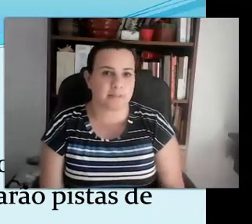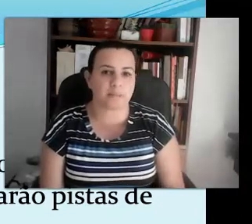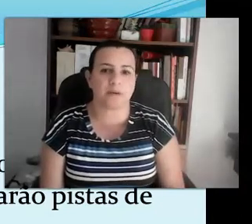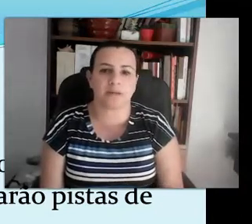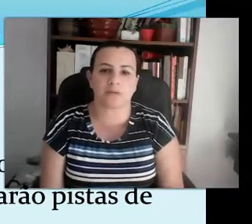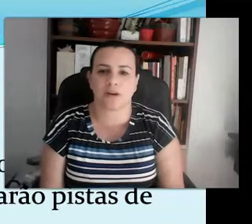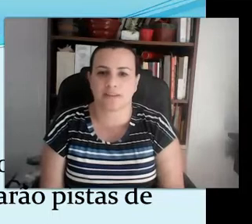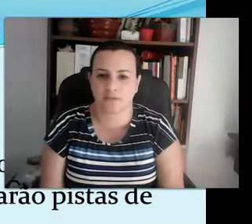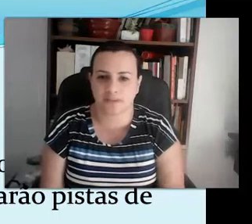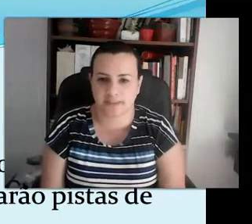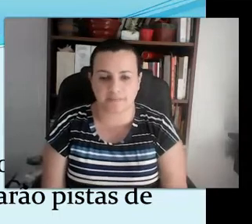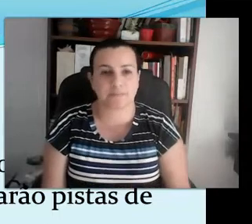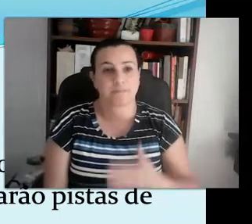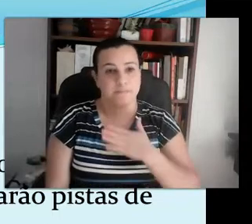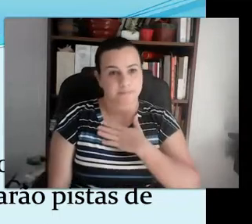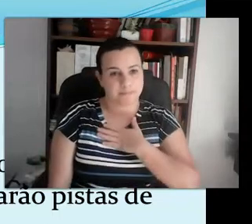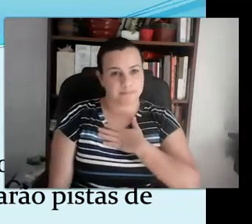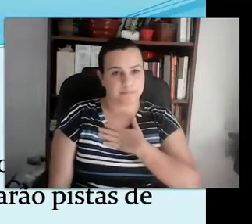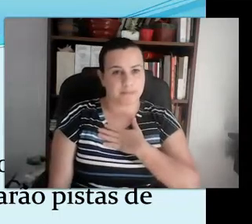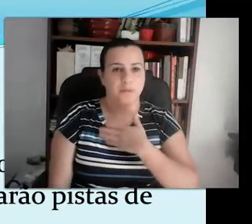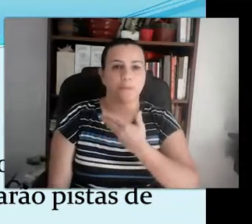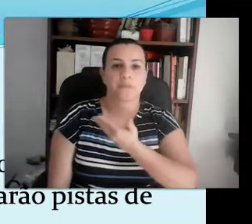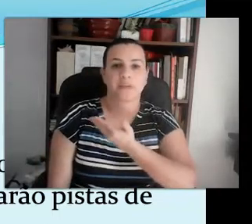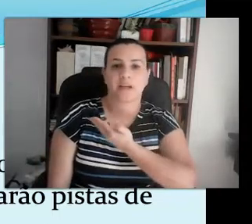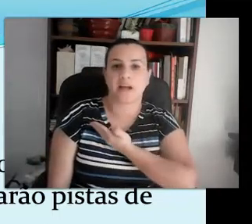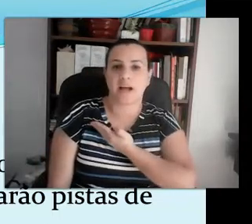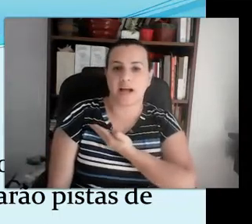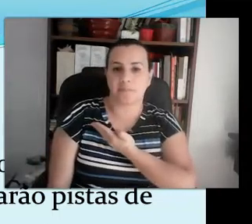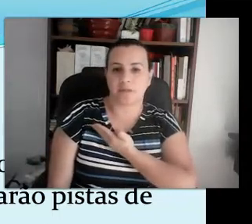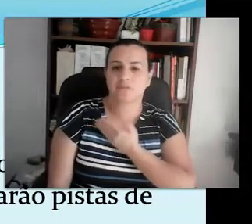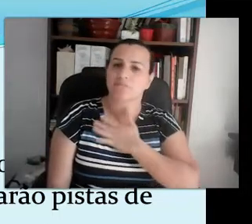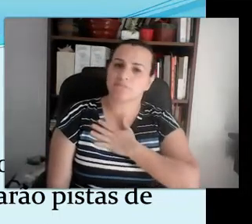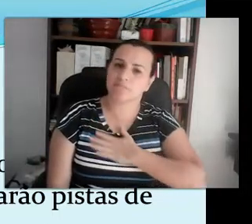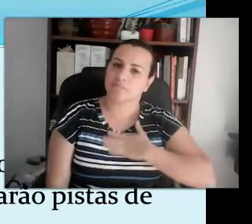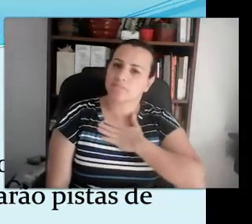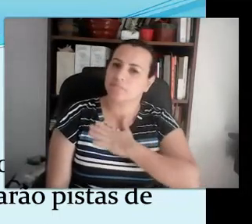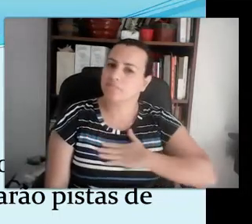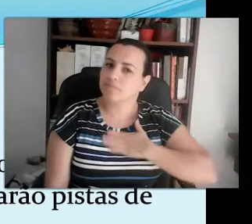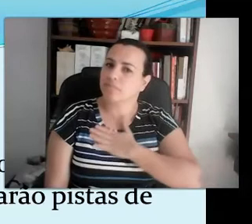Por exemplo, meu amigo gosta de você. Meu amigo